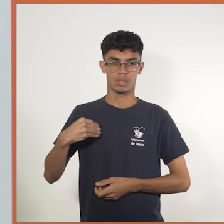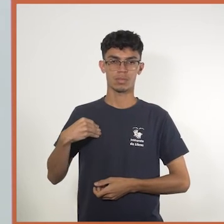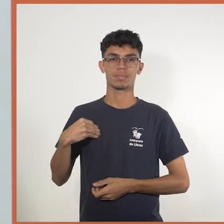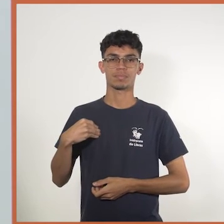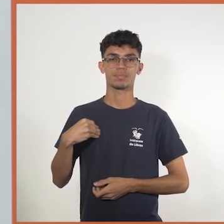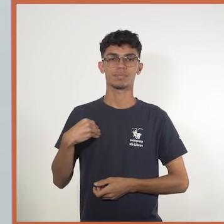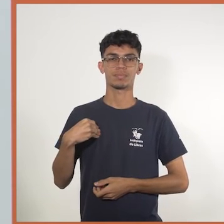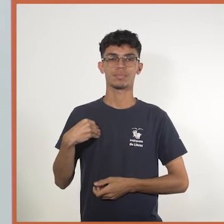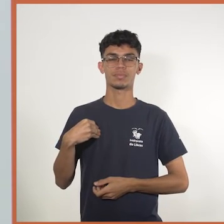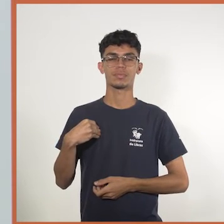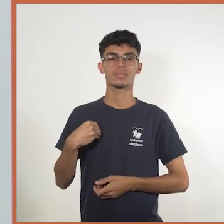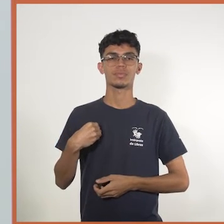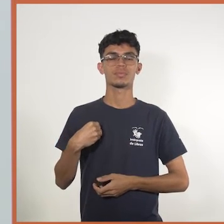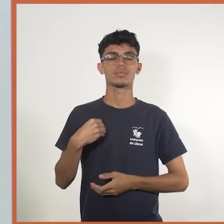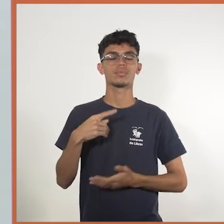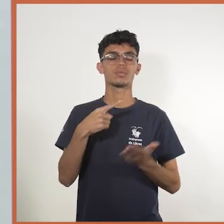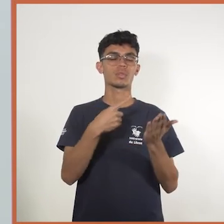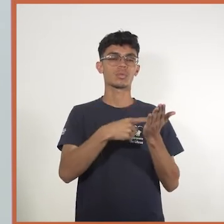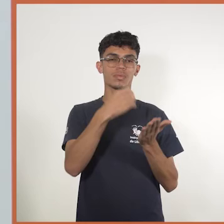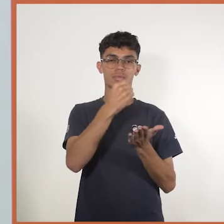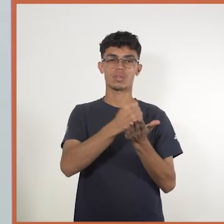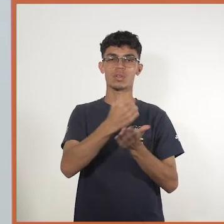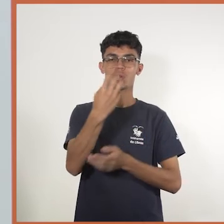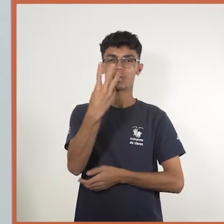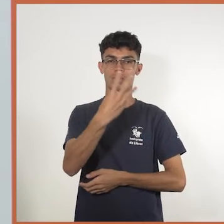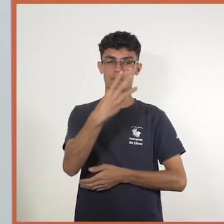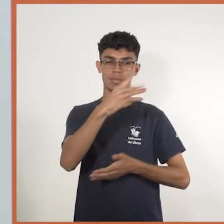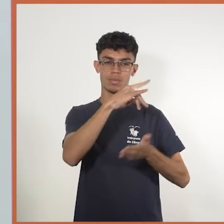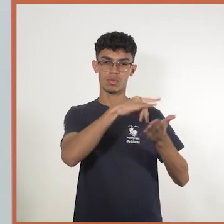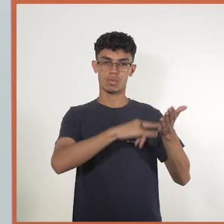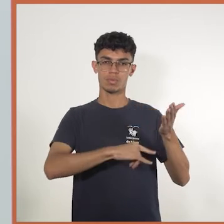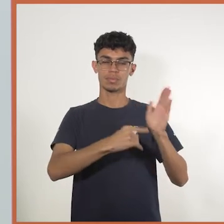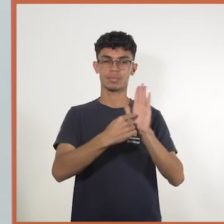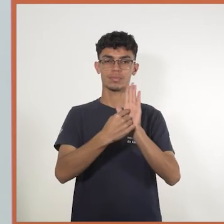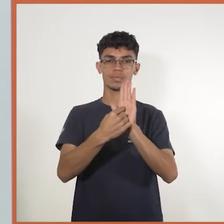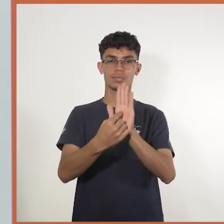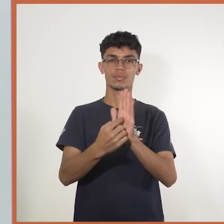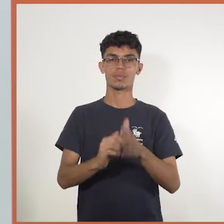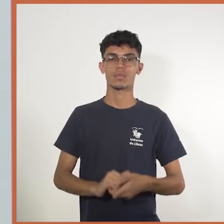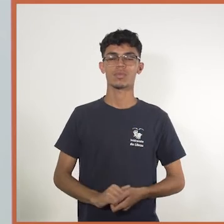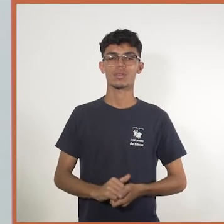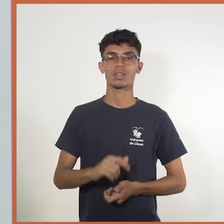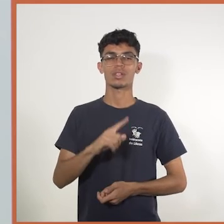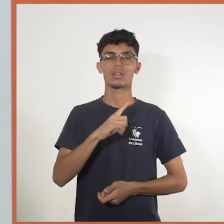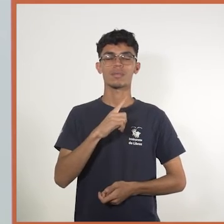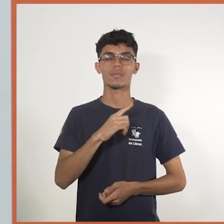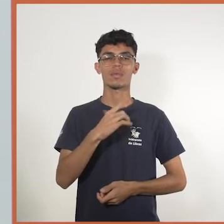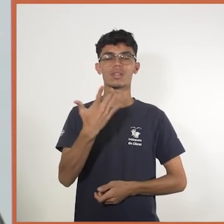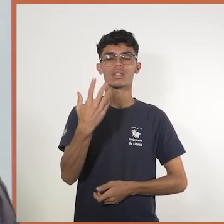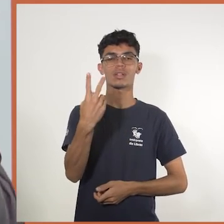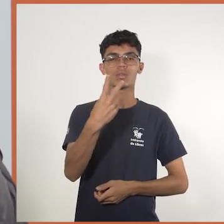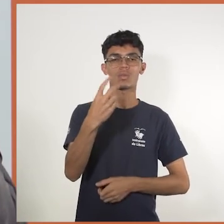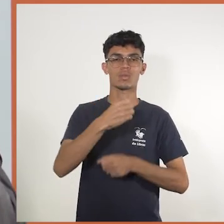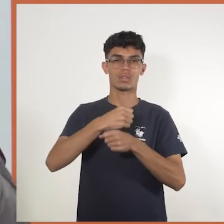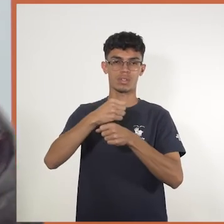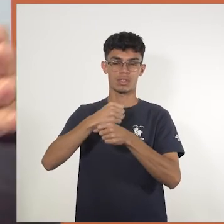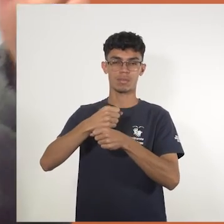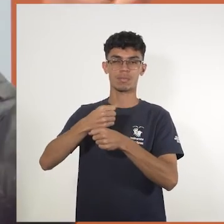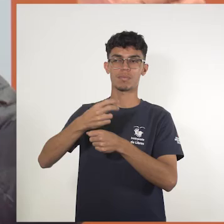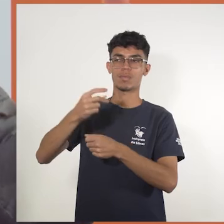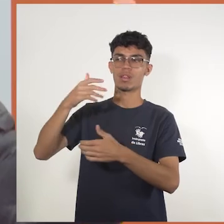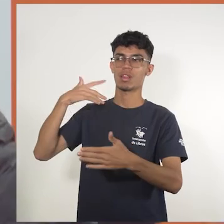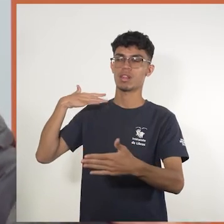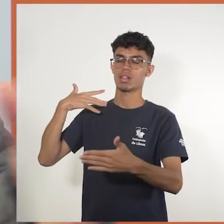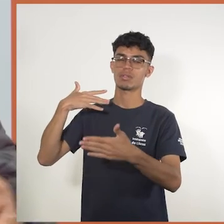comorbidade. E esses 3 documentos podem ter a validade de até 2 anos, terem sido realizados